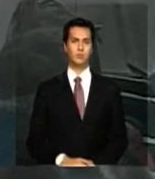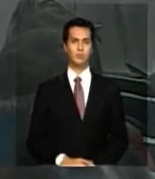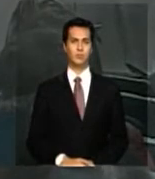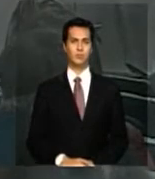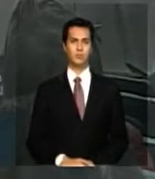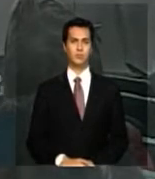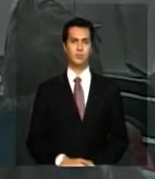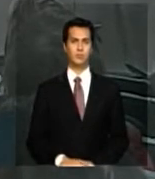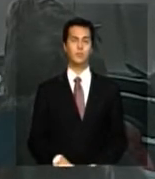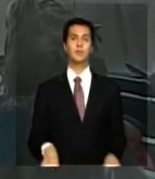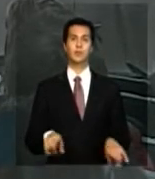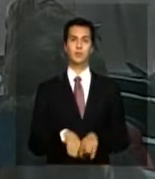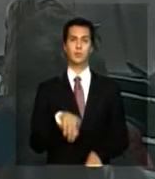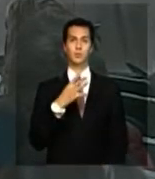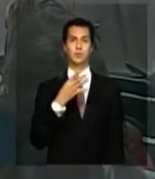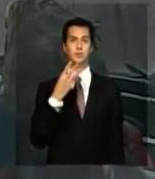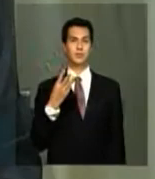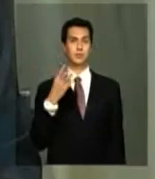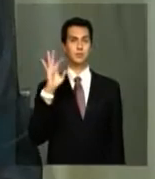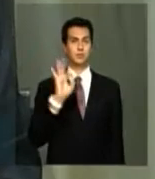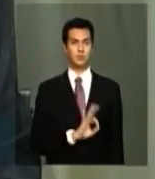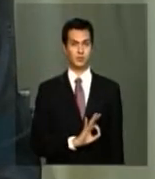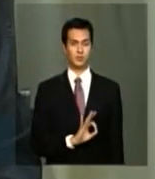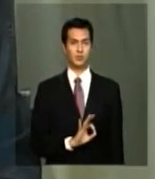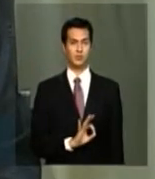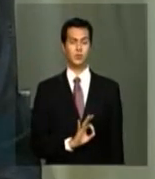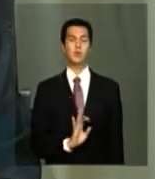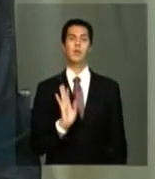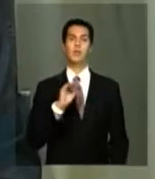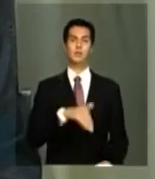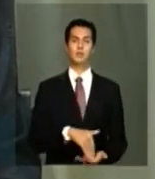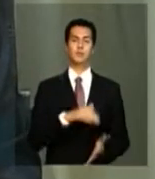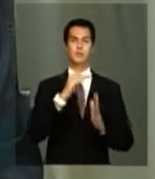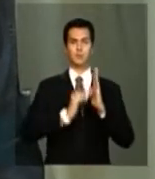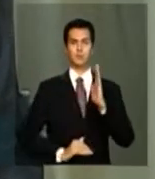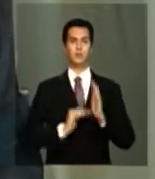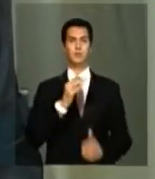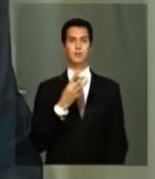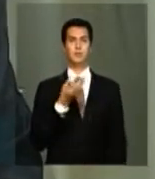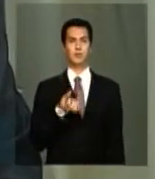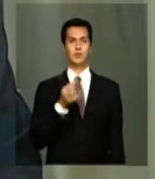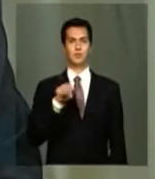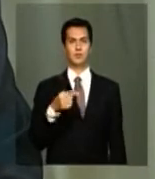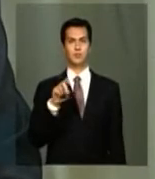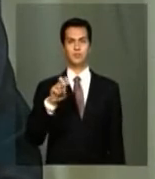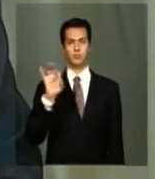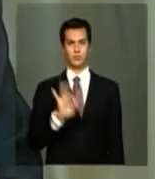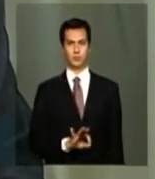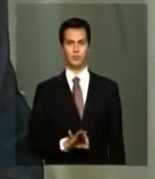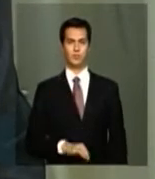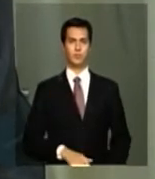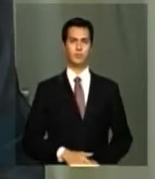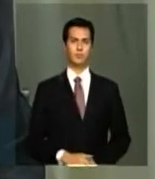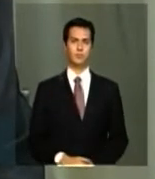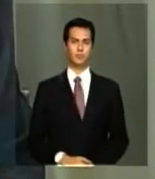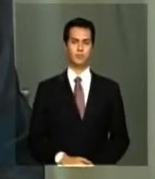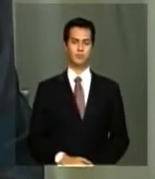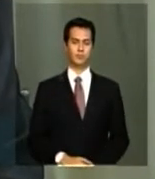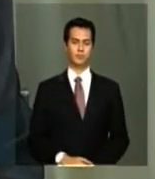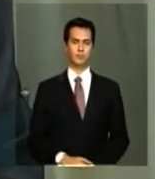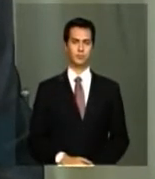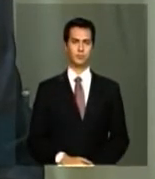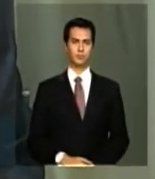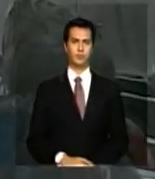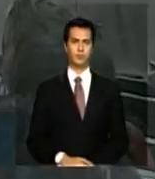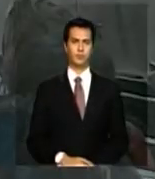e de 43 no caso a gasolina Para 36,5 né vocês estão para os habilitados você